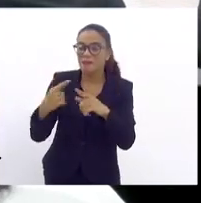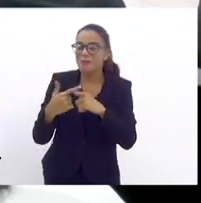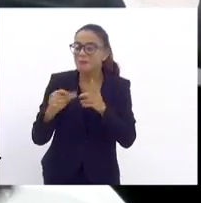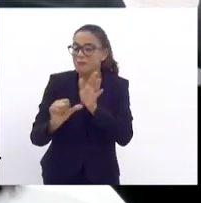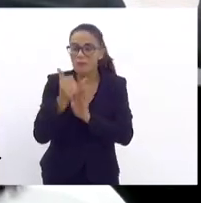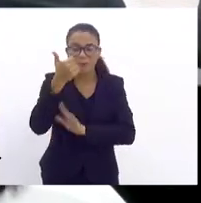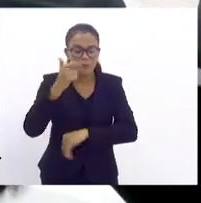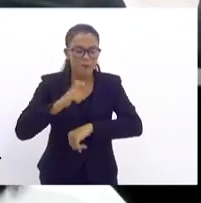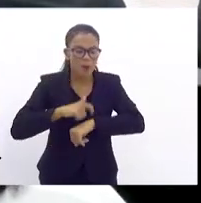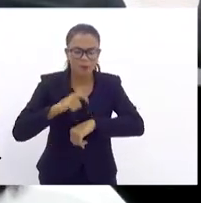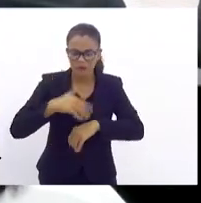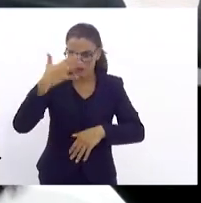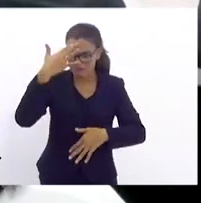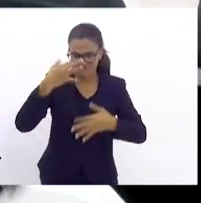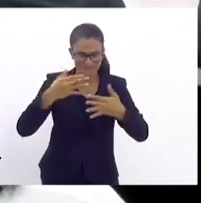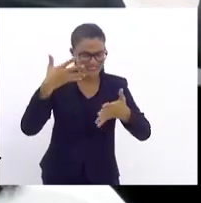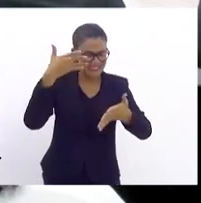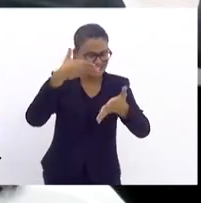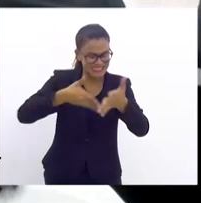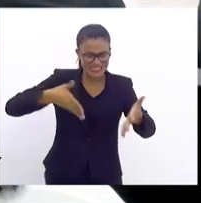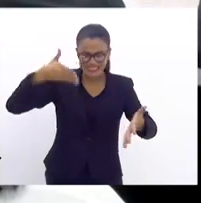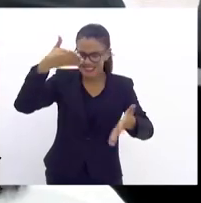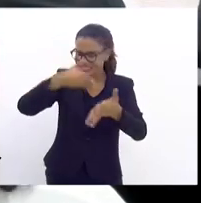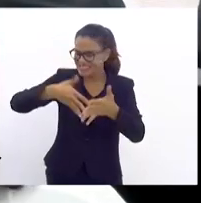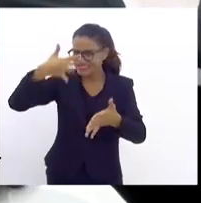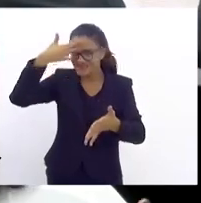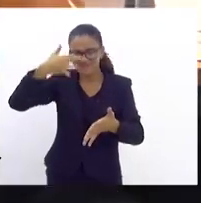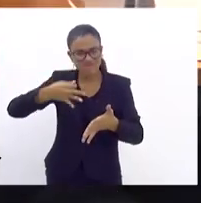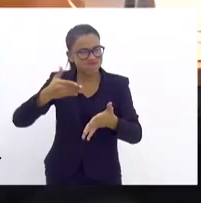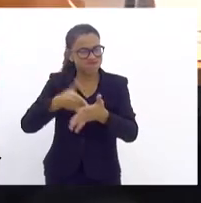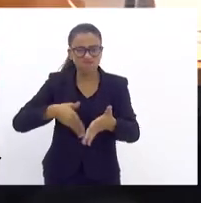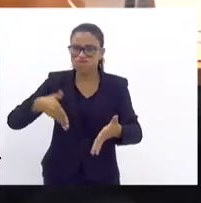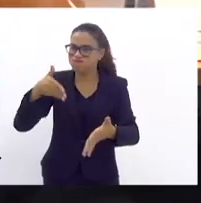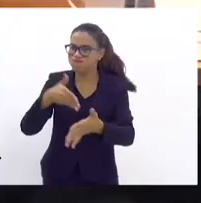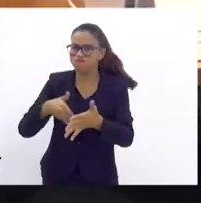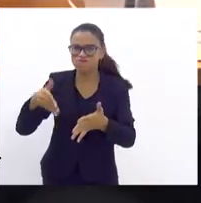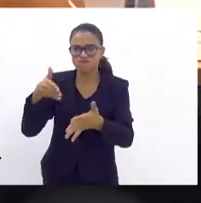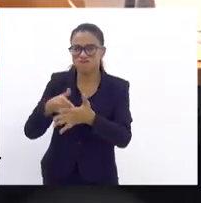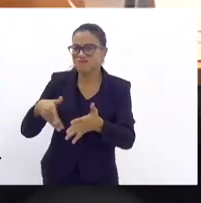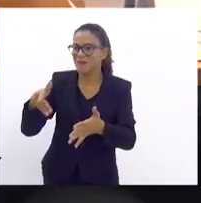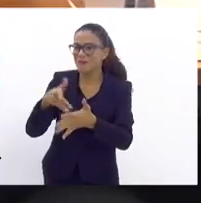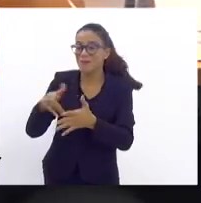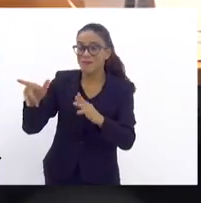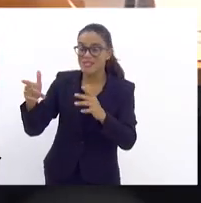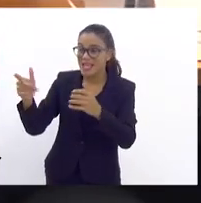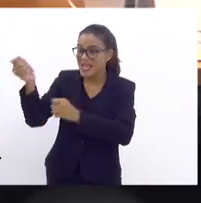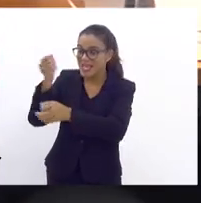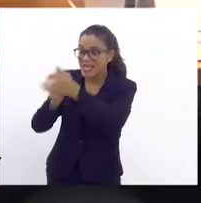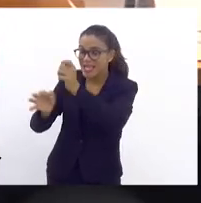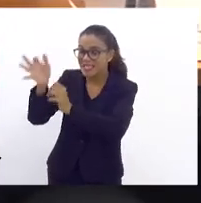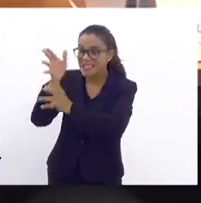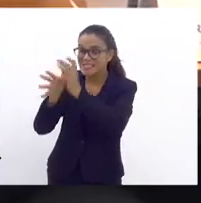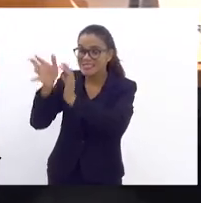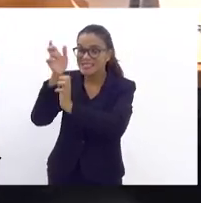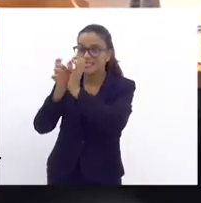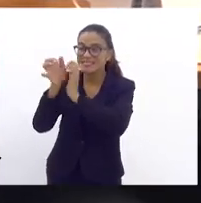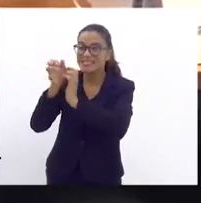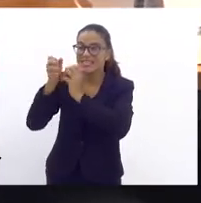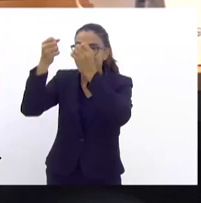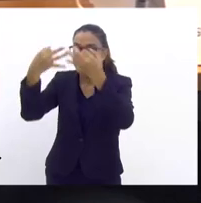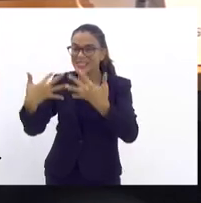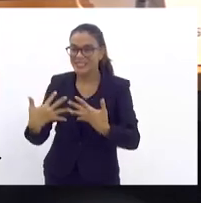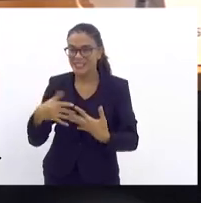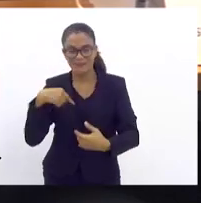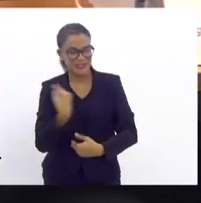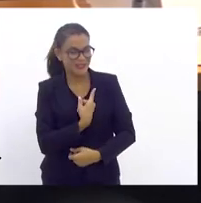a gente não consegue compreender muito bem e quando vocês vem com essa explicação como a senhora tem feito aqui hoje para todos nós